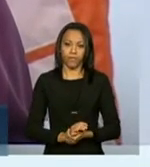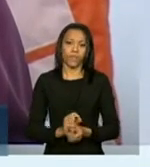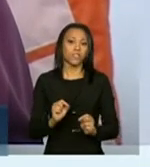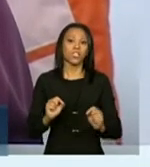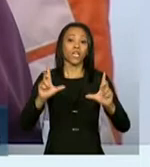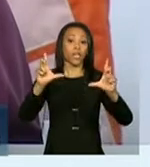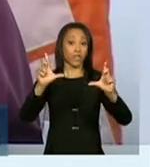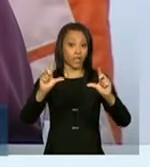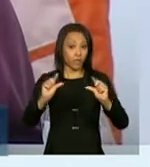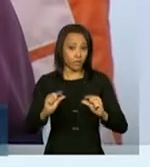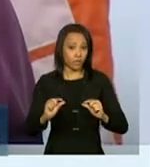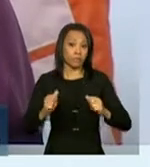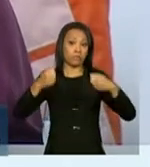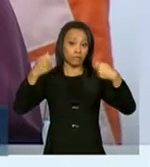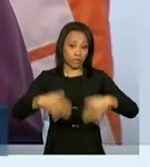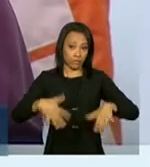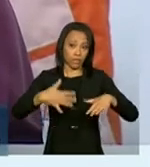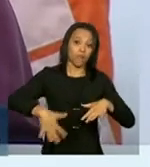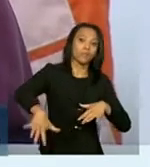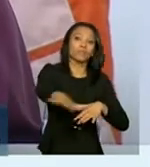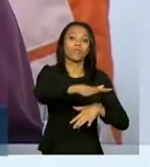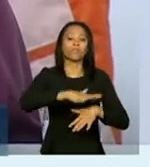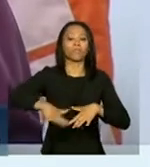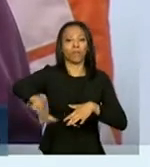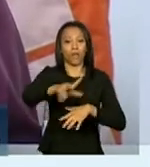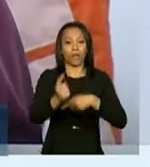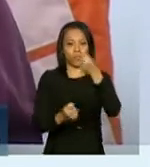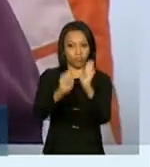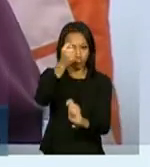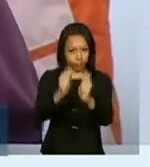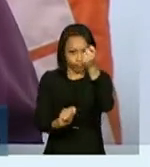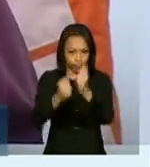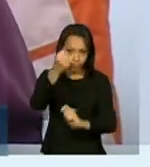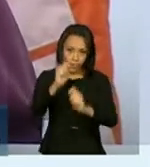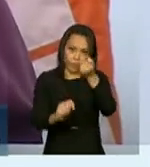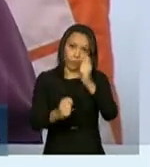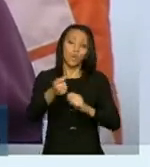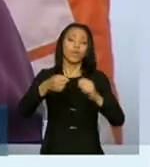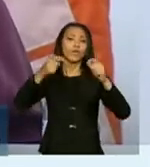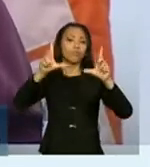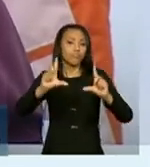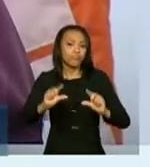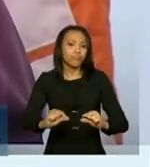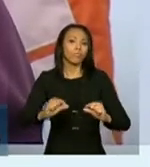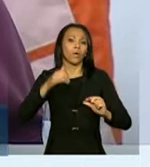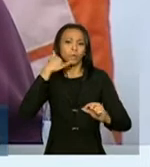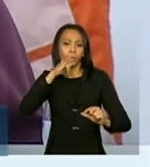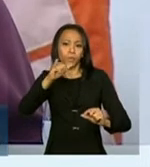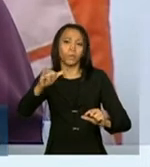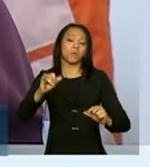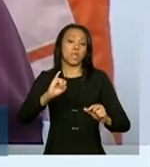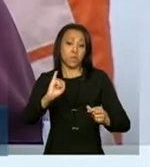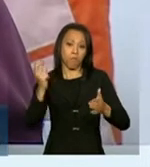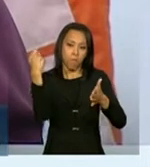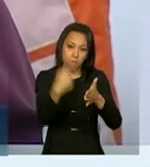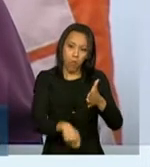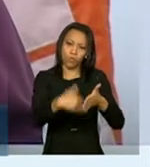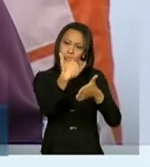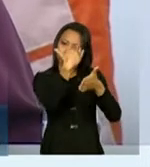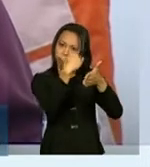redução de custos para a indústria. Reduzimos o custo da energia e desoneramos a folha de